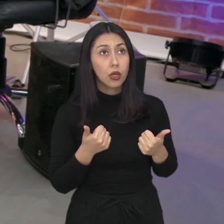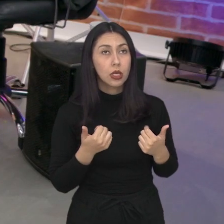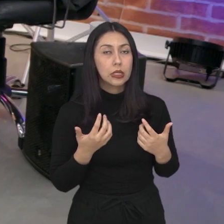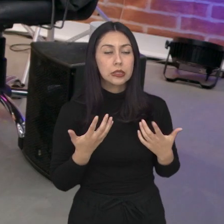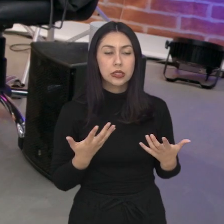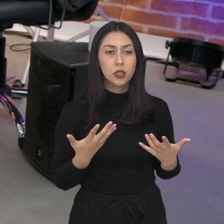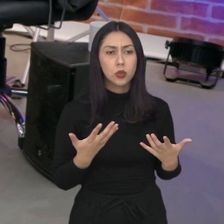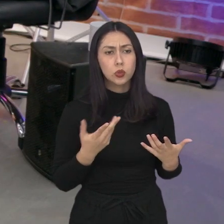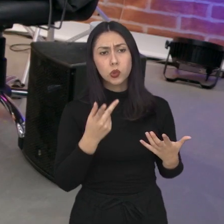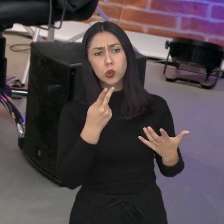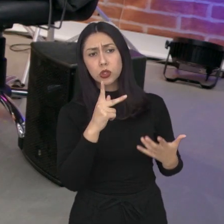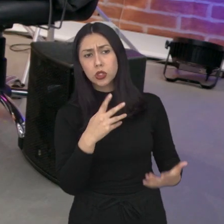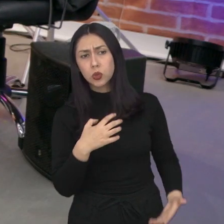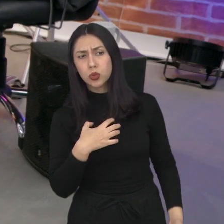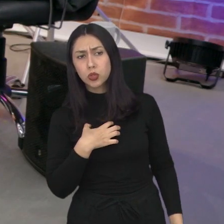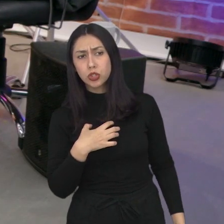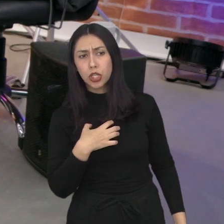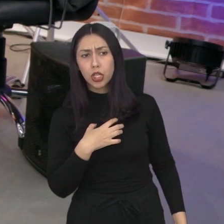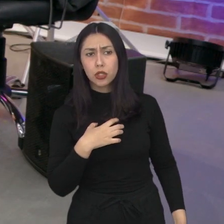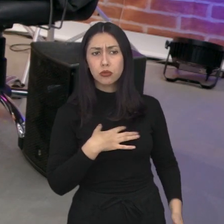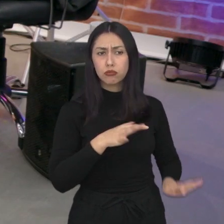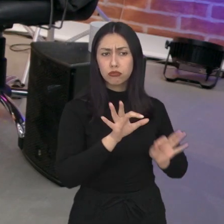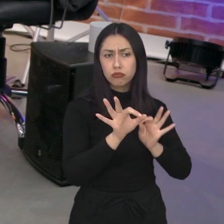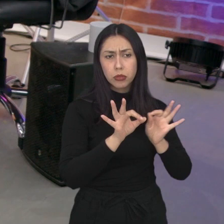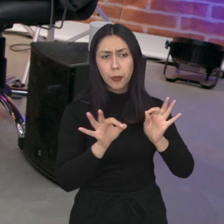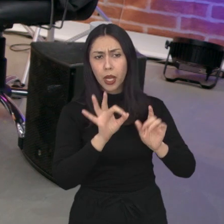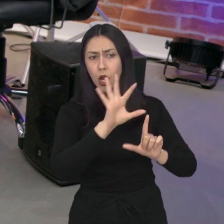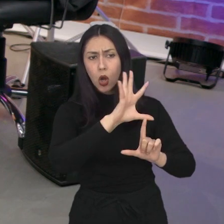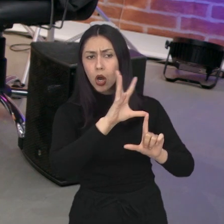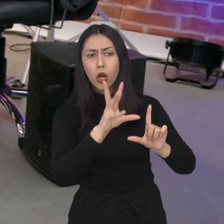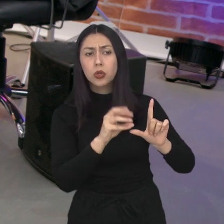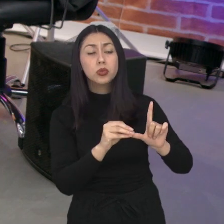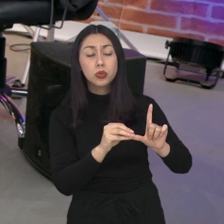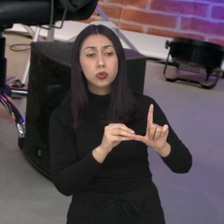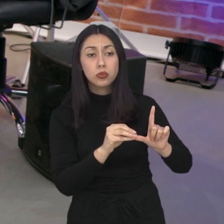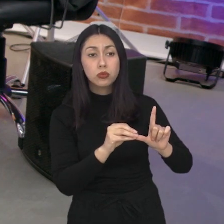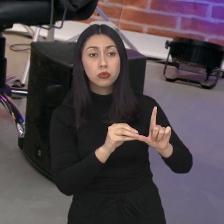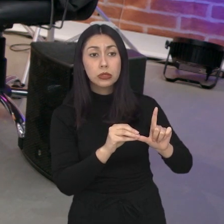essa sua maneira de levar o cartoon, os seus trampos, deixa